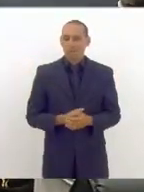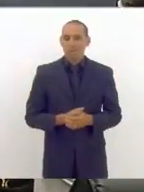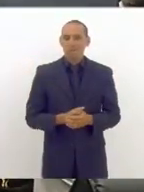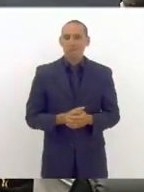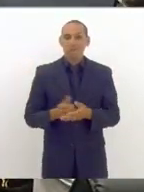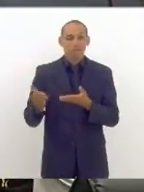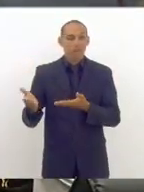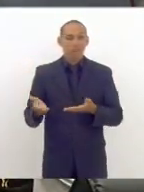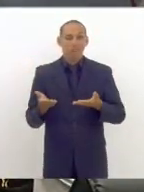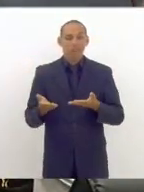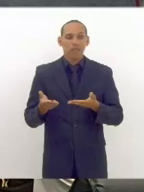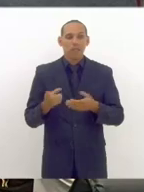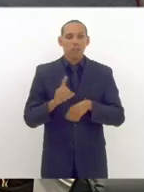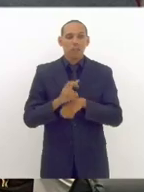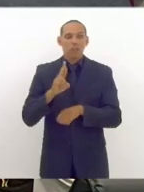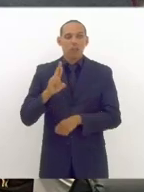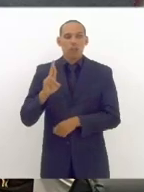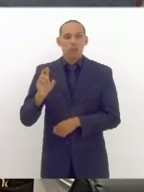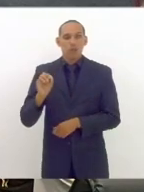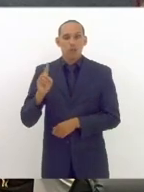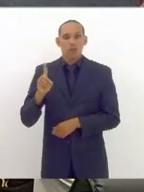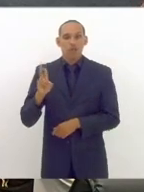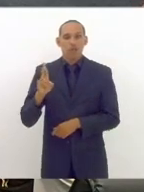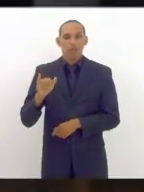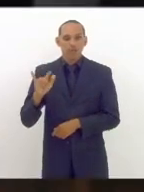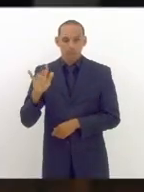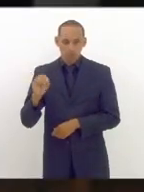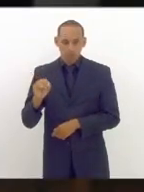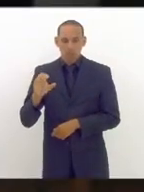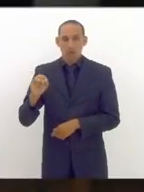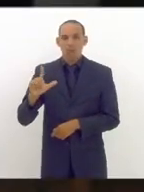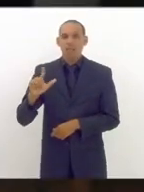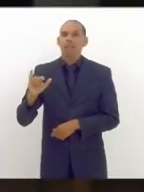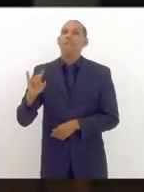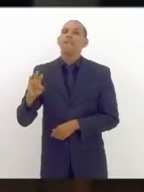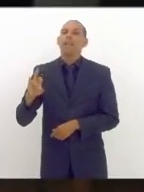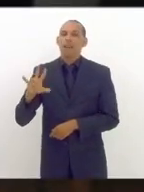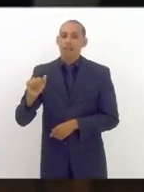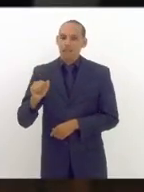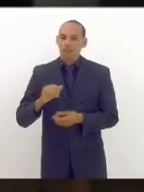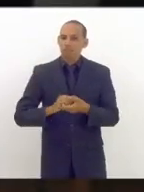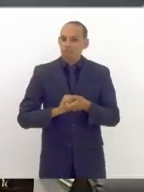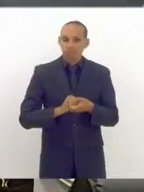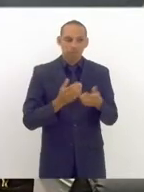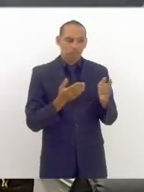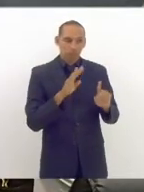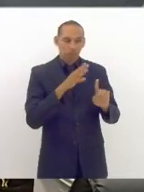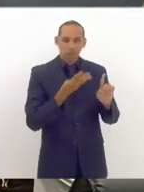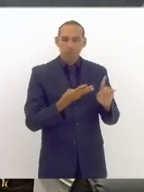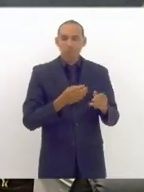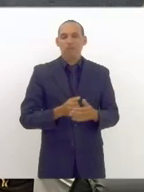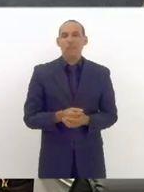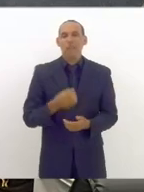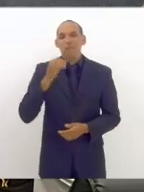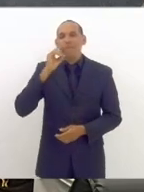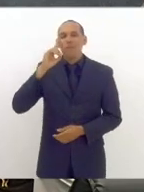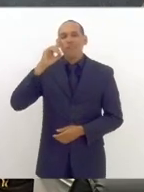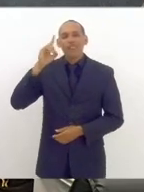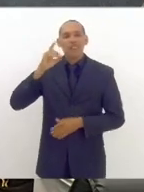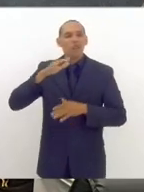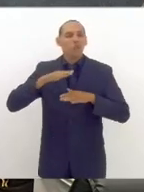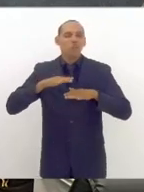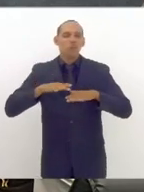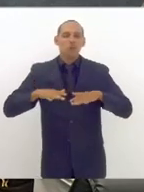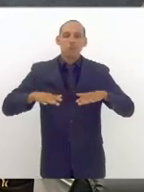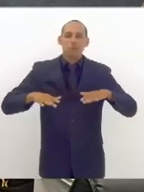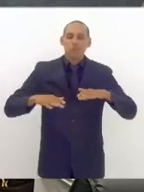Convido o doutor Rodrigo Oliveira para fazer uma saudação ao nosso homenageado. Queria dar bom dia a todas e